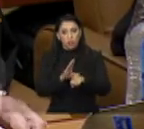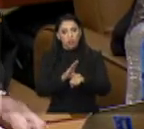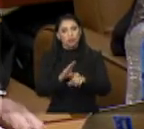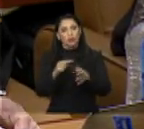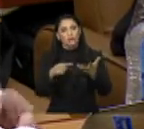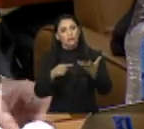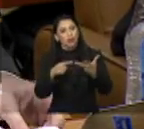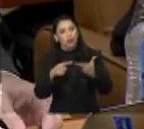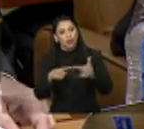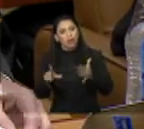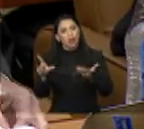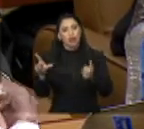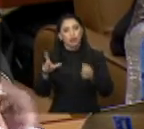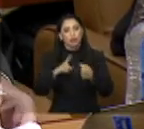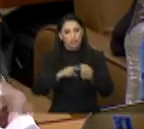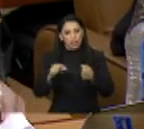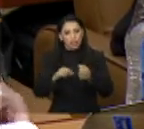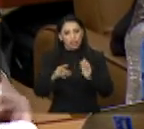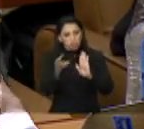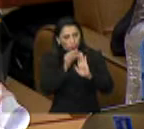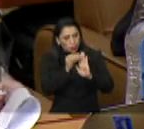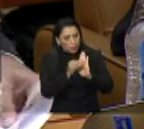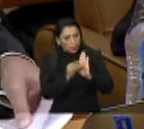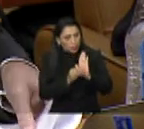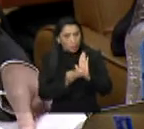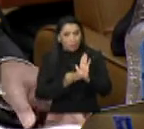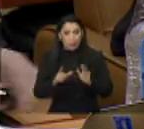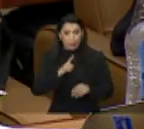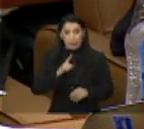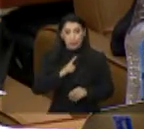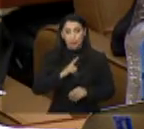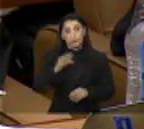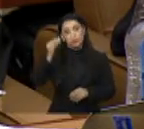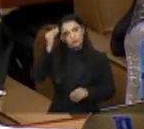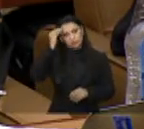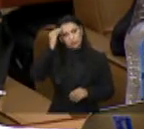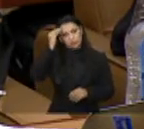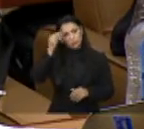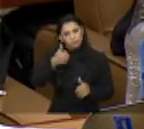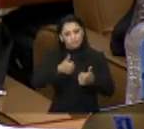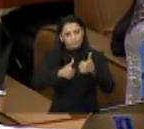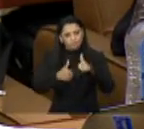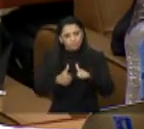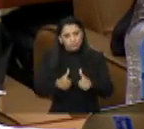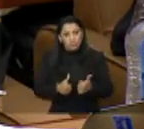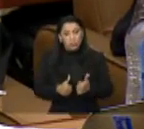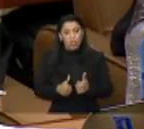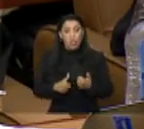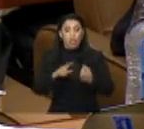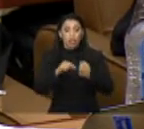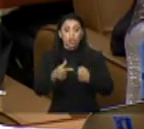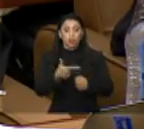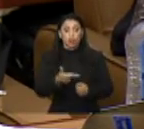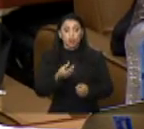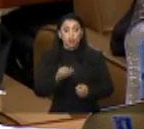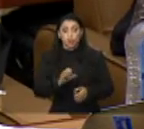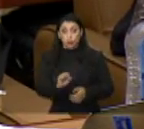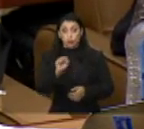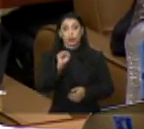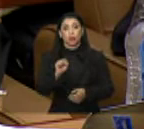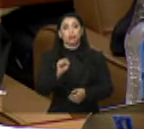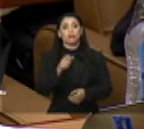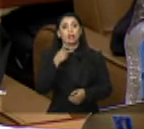dispositivos e São esses os dispositivos que nós estamos interpretando aqui o artigo 208 diz